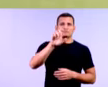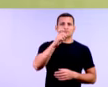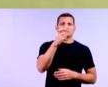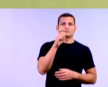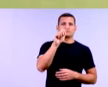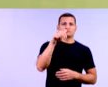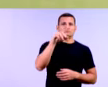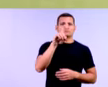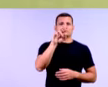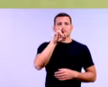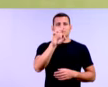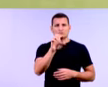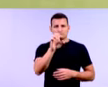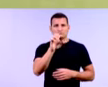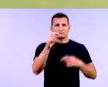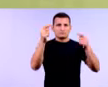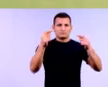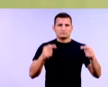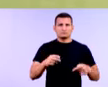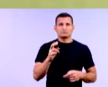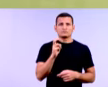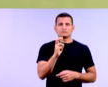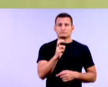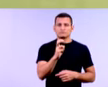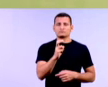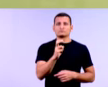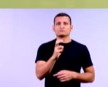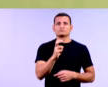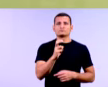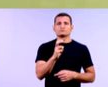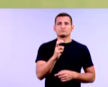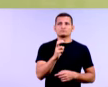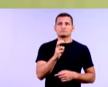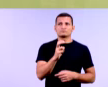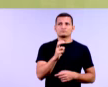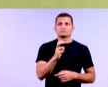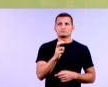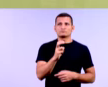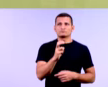Vladimir. Na questão 5, né, que é essa que nós estamos vendo agora.